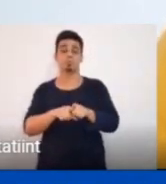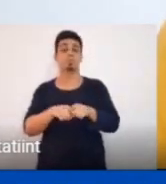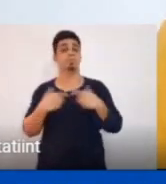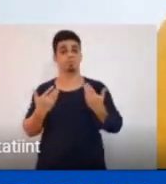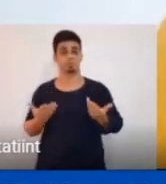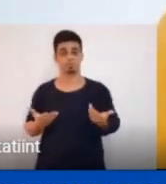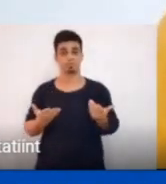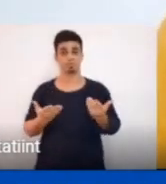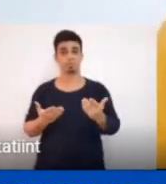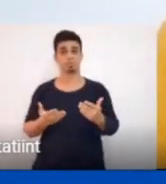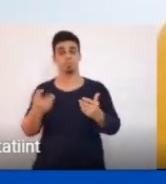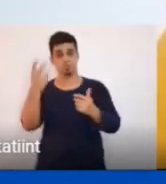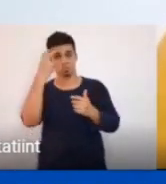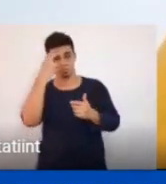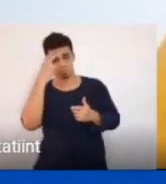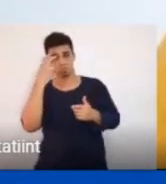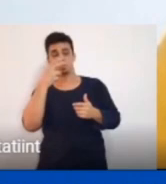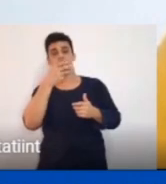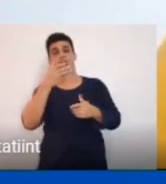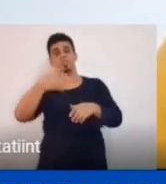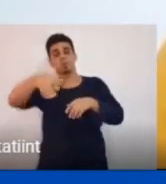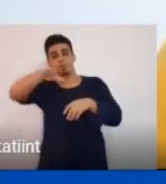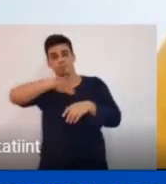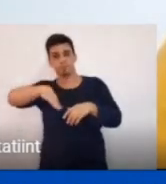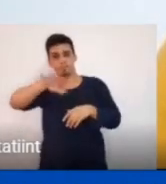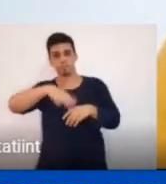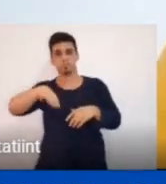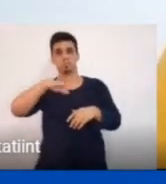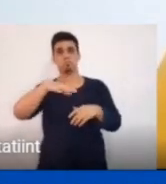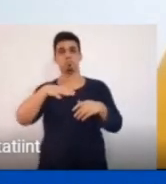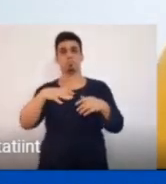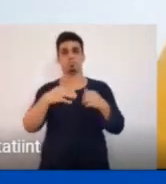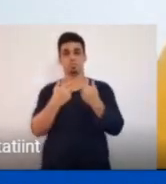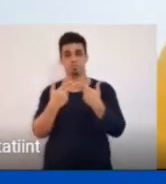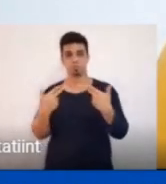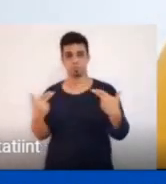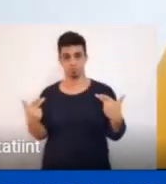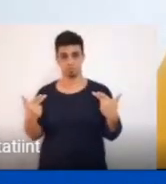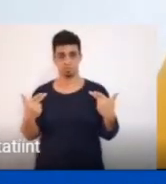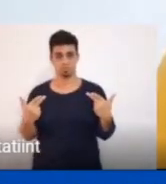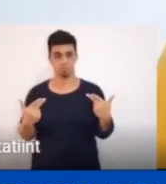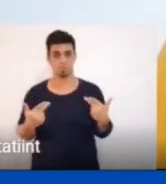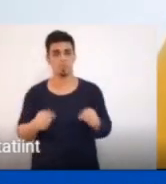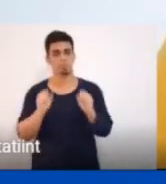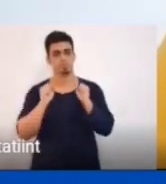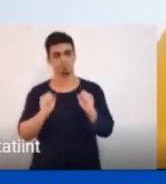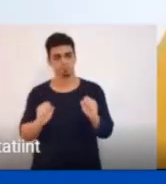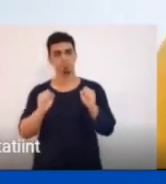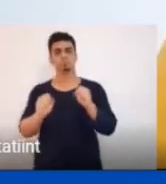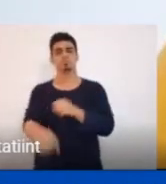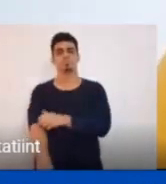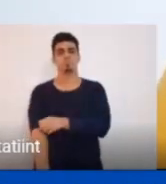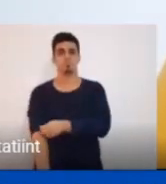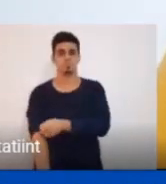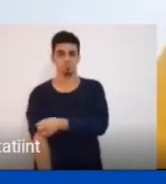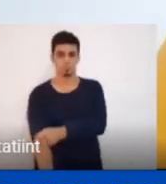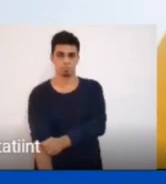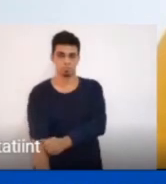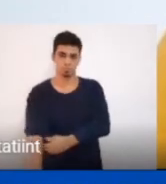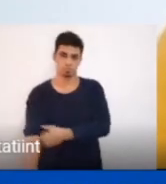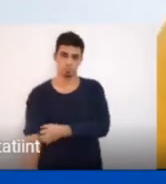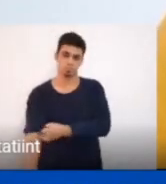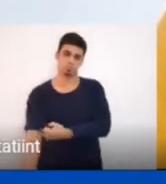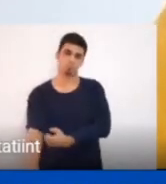na leitura racializada da sociedade. Então, é preciso que uma perspectiva racial aponte